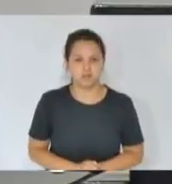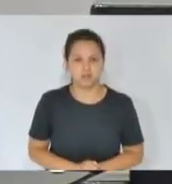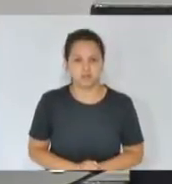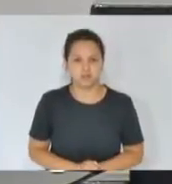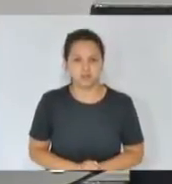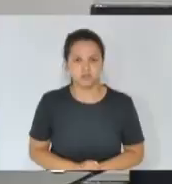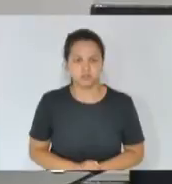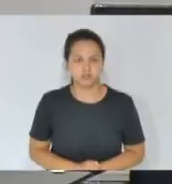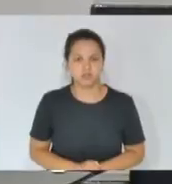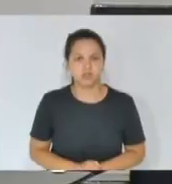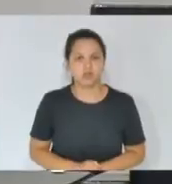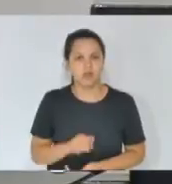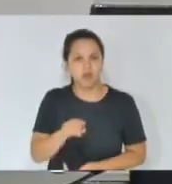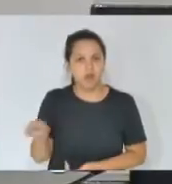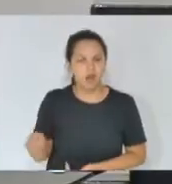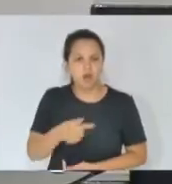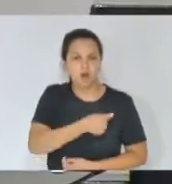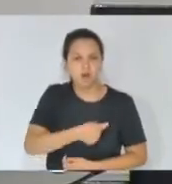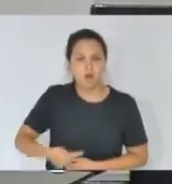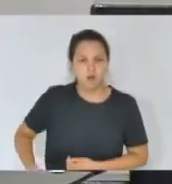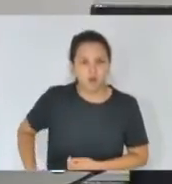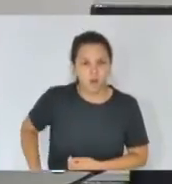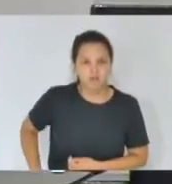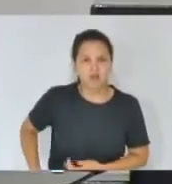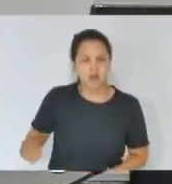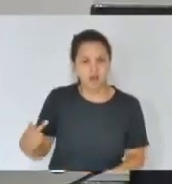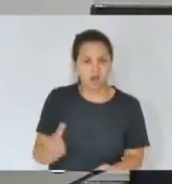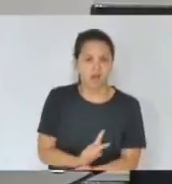Que forma de governar é essa?